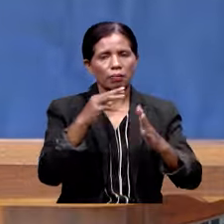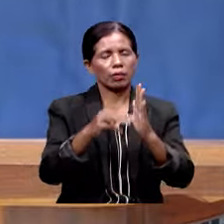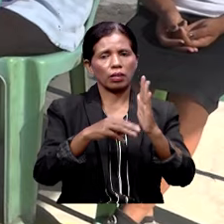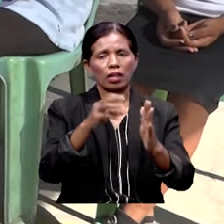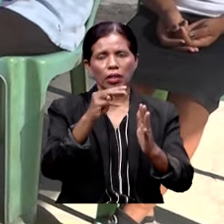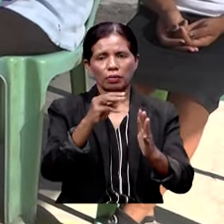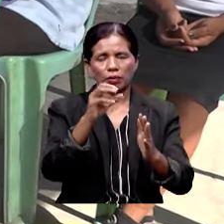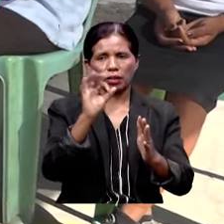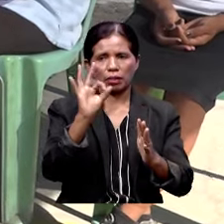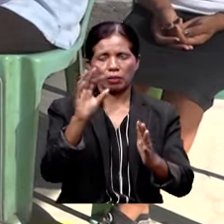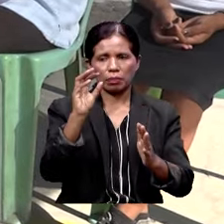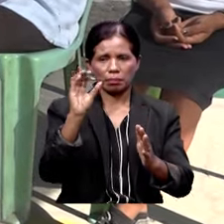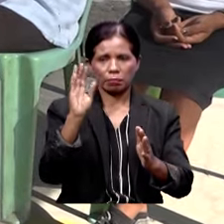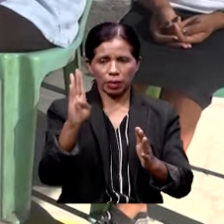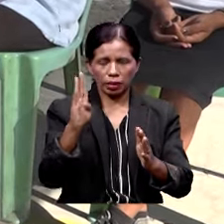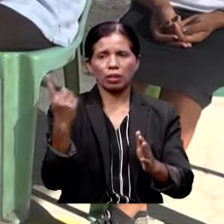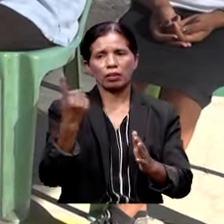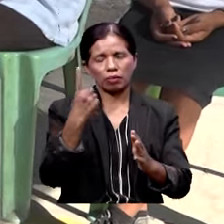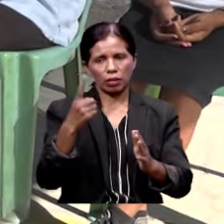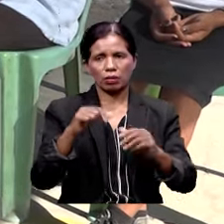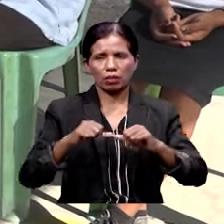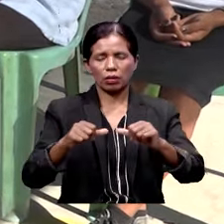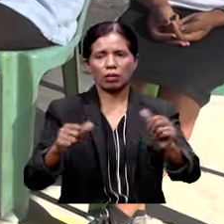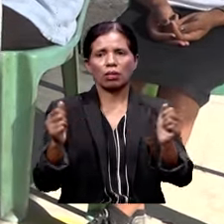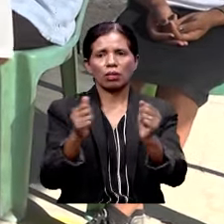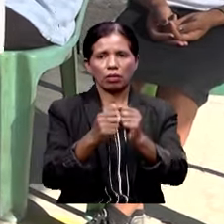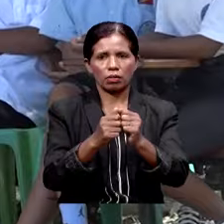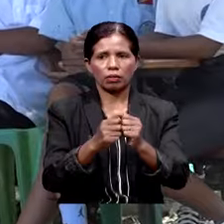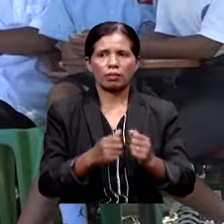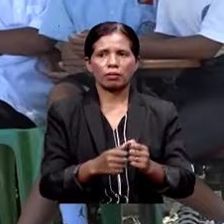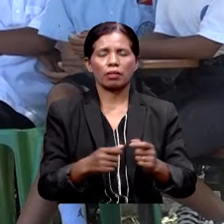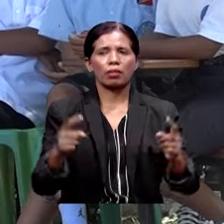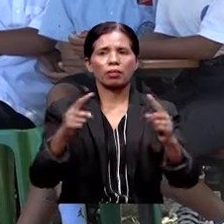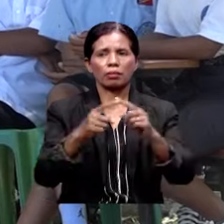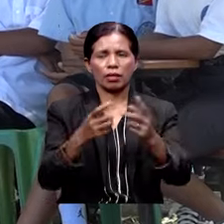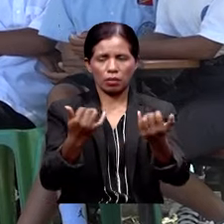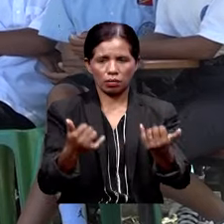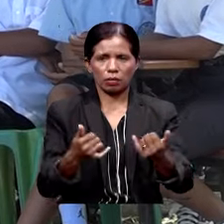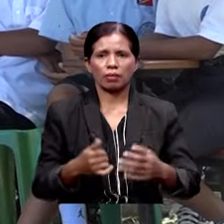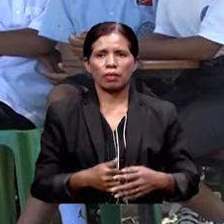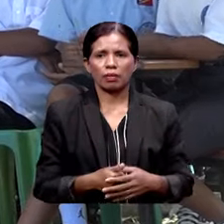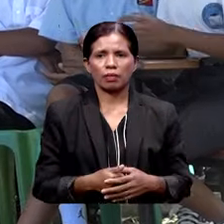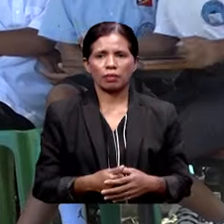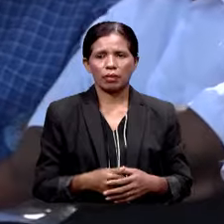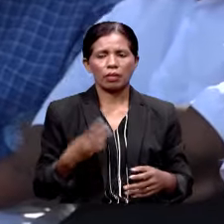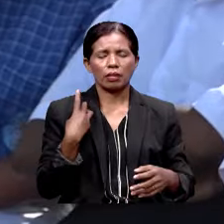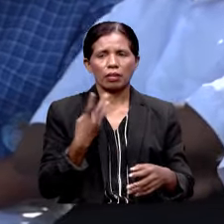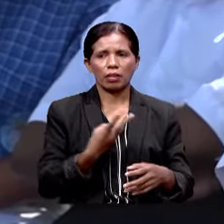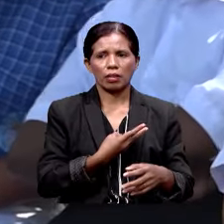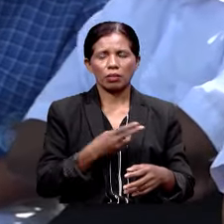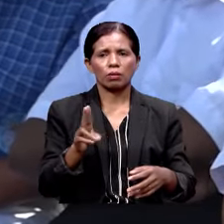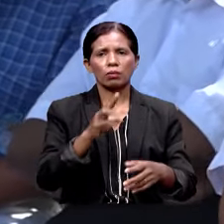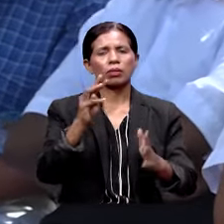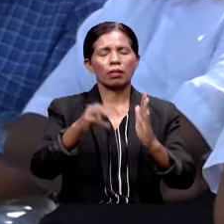nemos na fatem lao. Tamba ho conceito ida kata ba era ida agora se ita la usa media